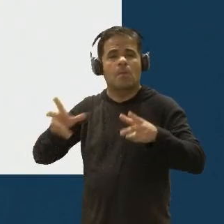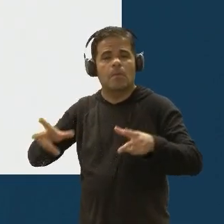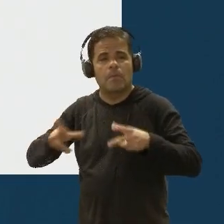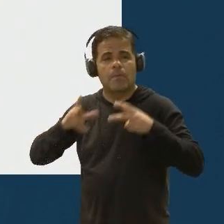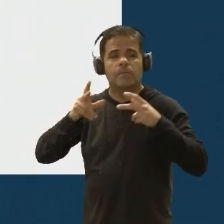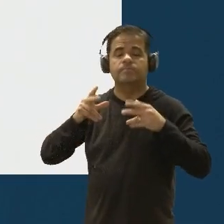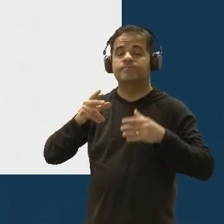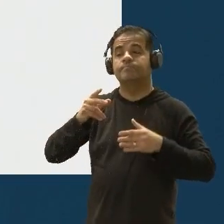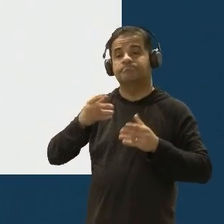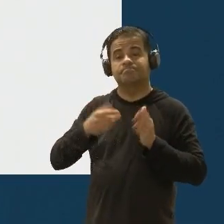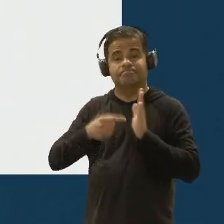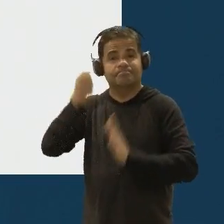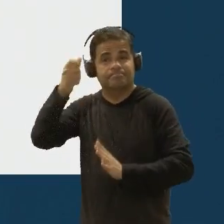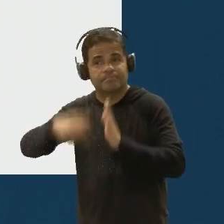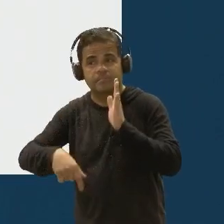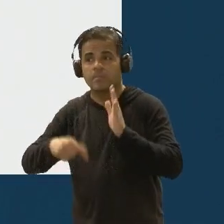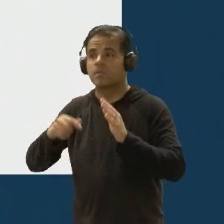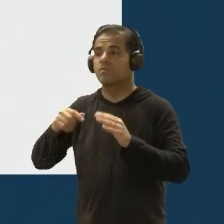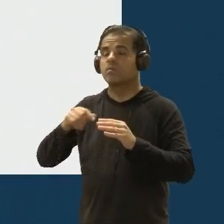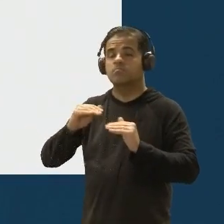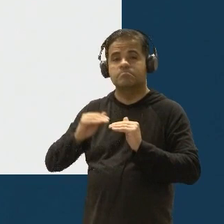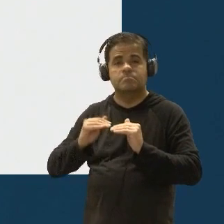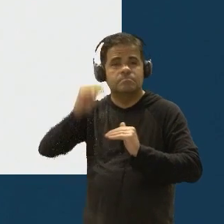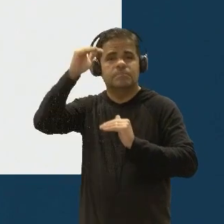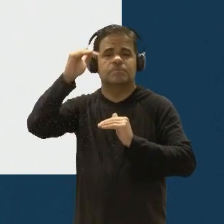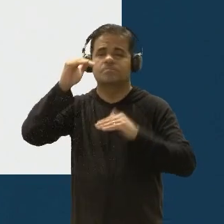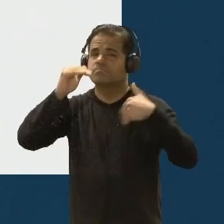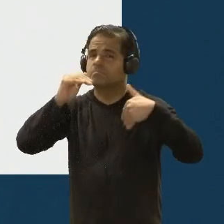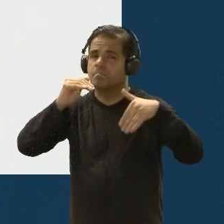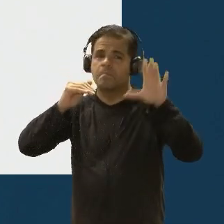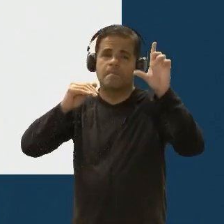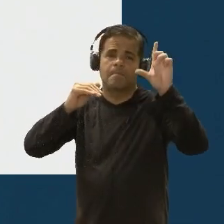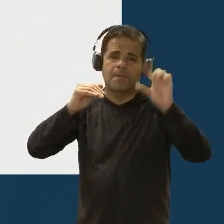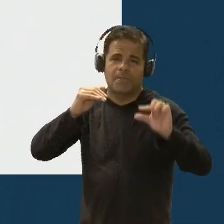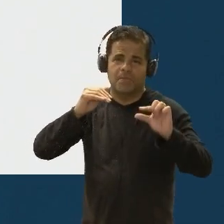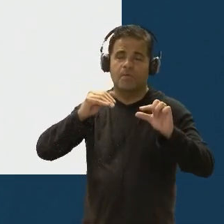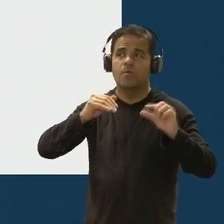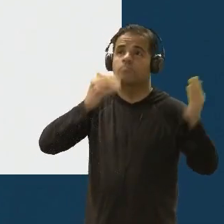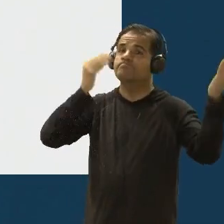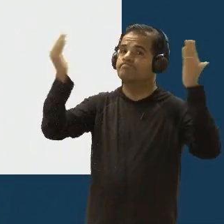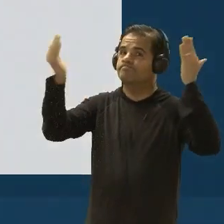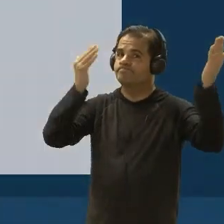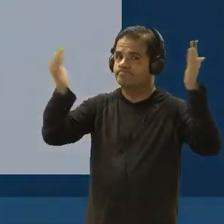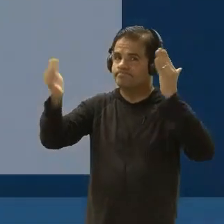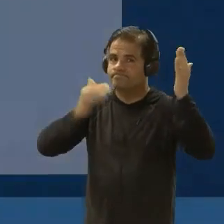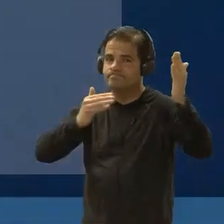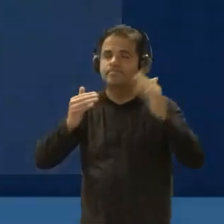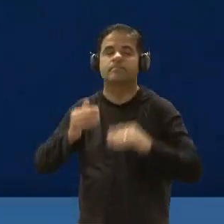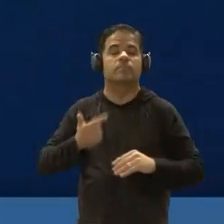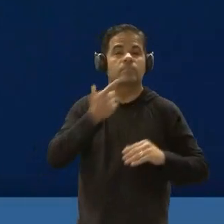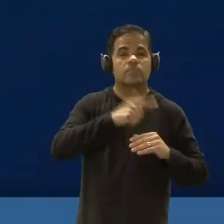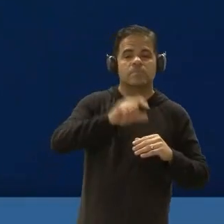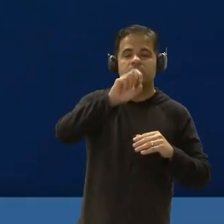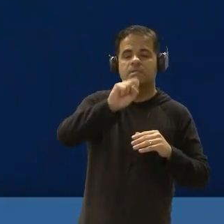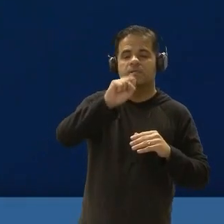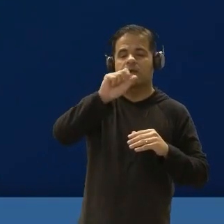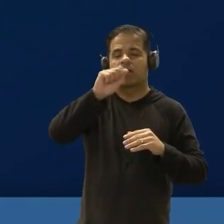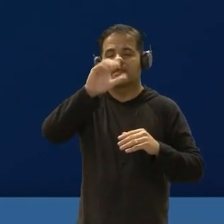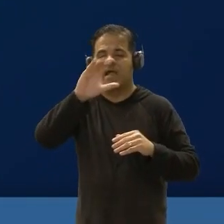Nutren Control faz isso. O pico acaba sendo muito menor quando a gente compara com um pico de